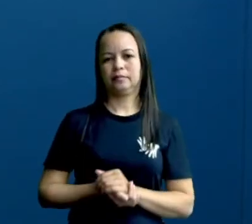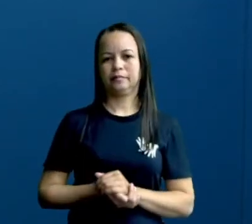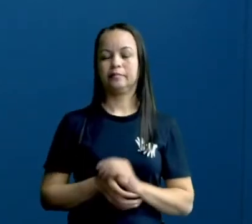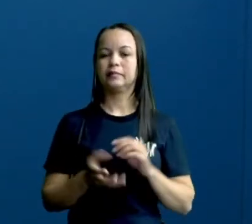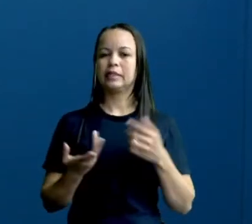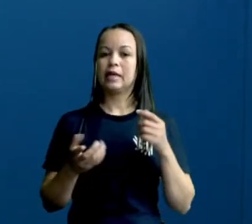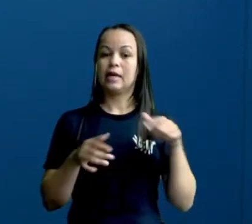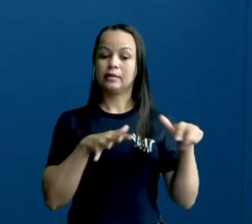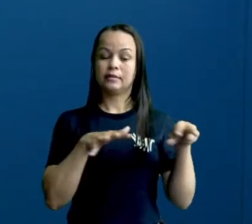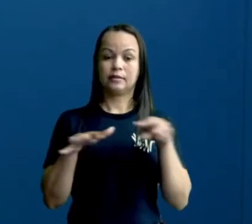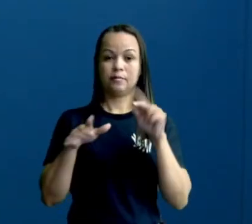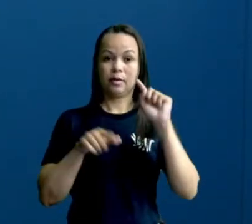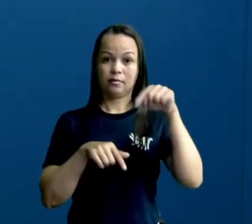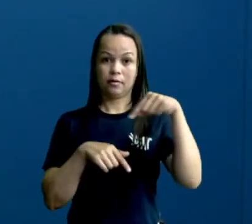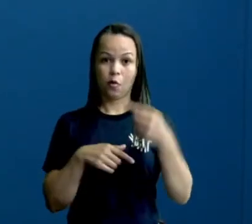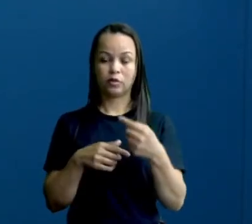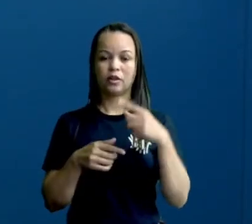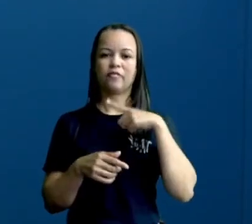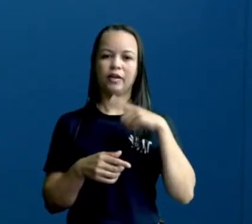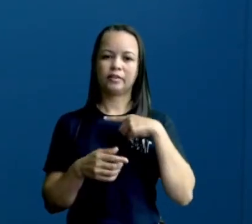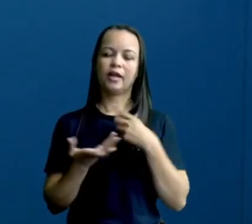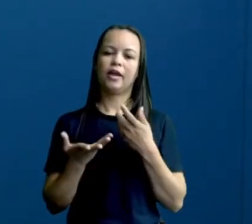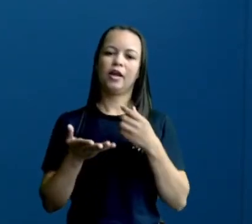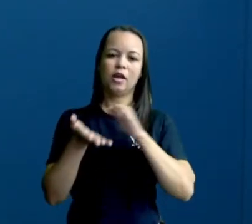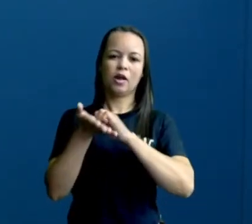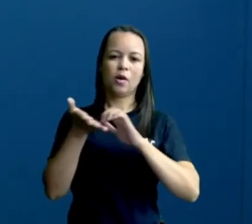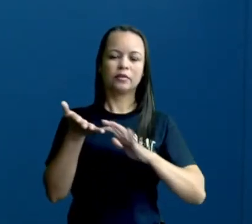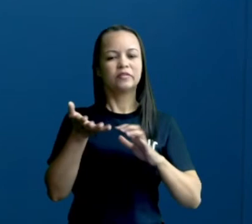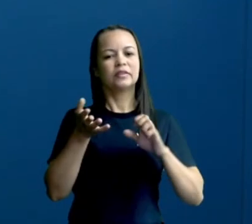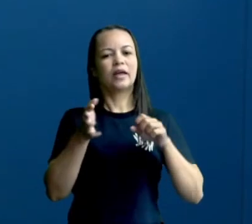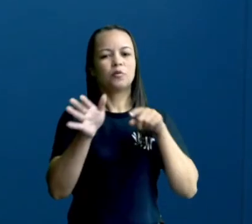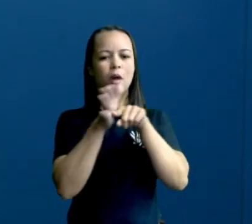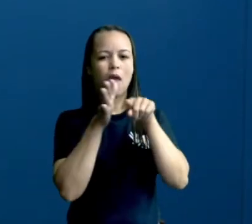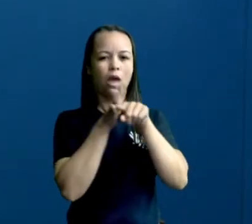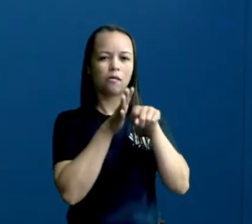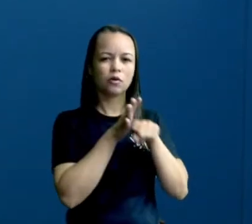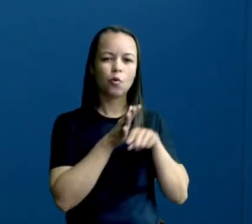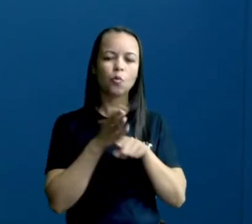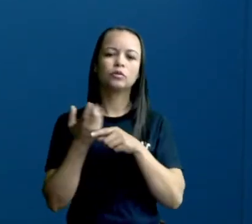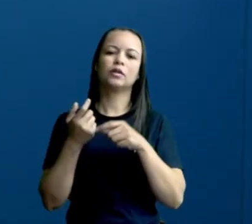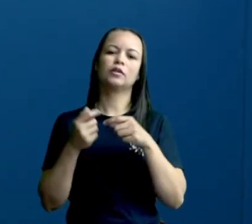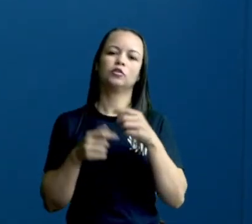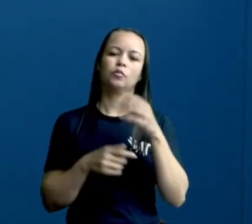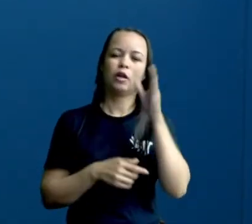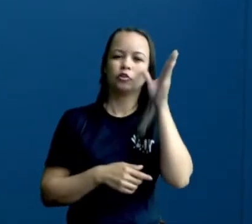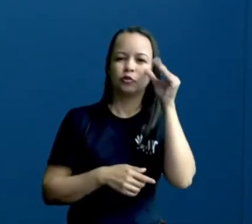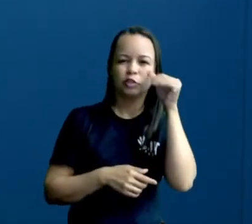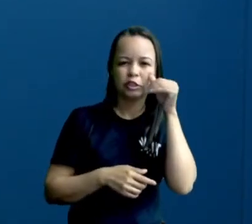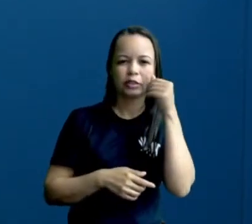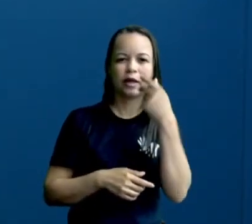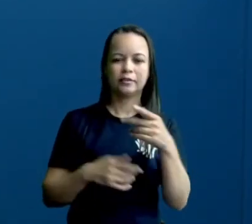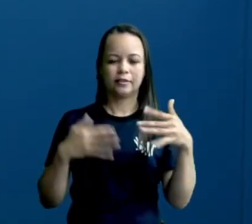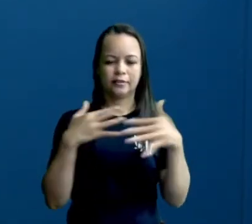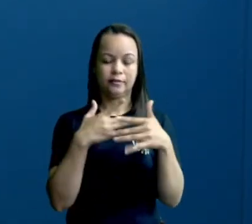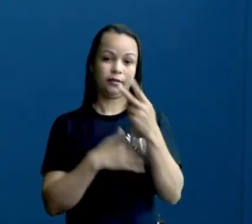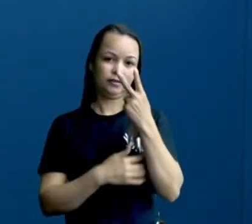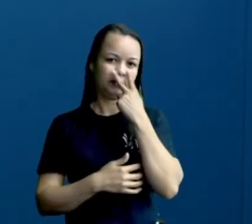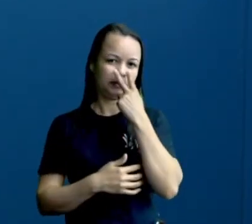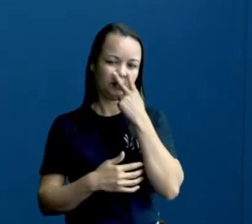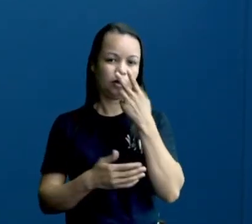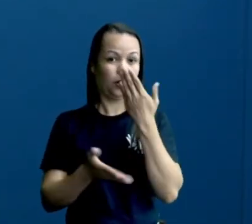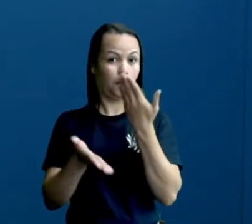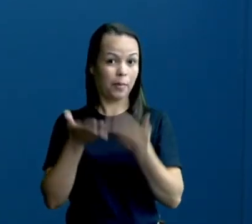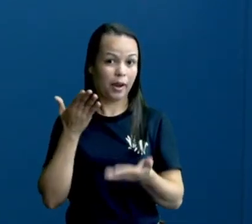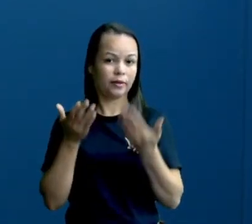quiz de perguntas e algumas curiosidades sobre a cultura de Vitória de Santo Antão. Então, não vai perder as aulas da semana que